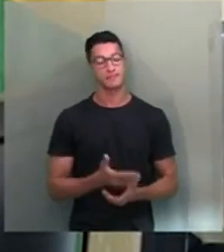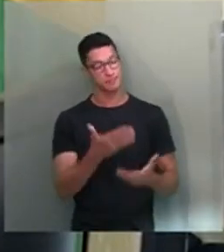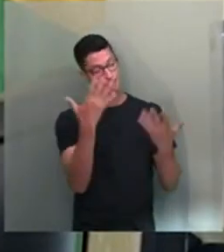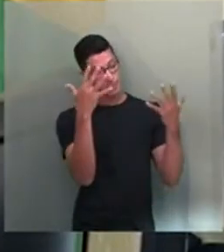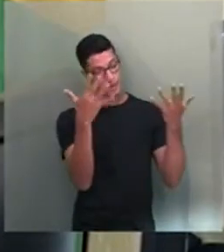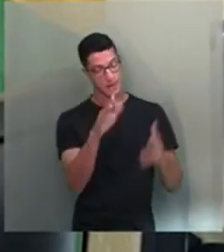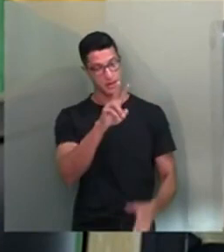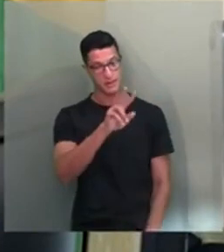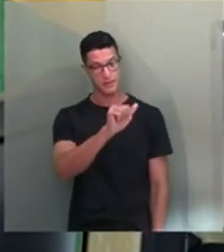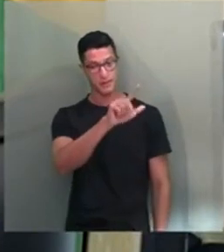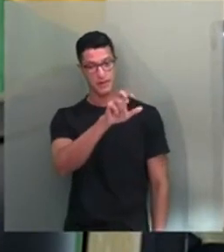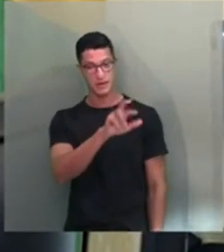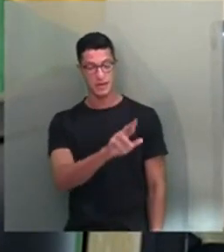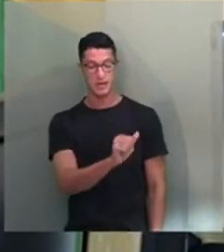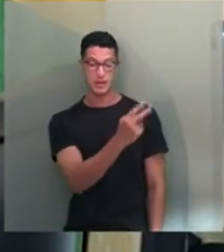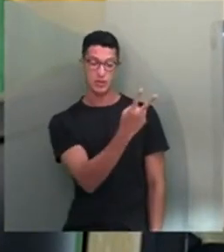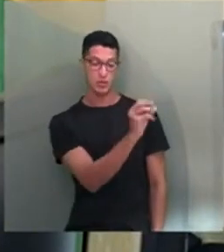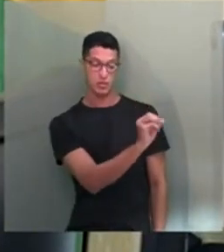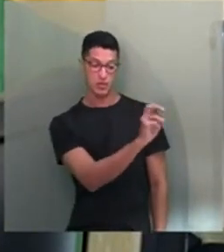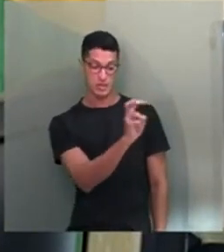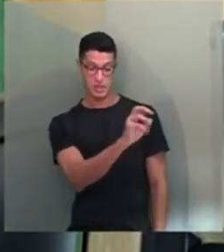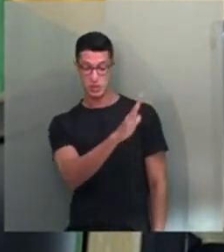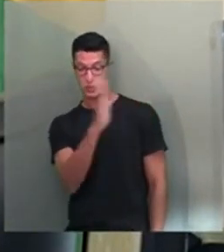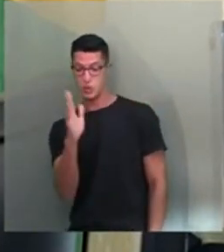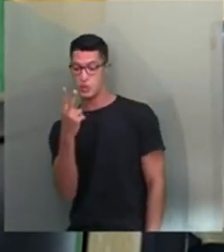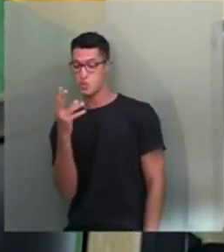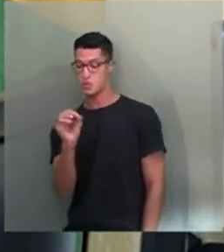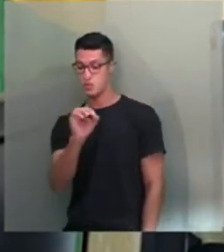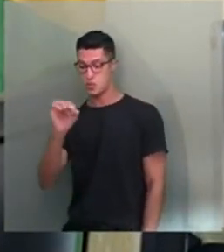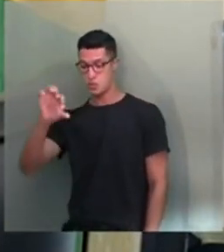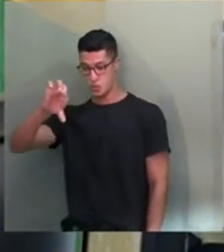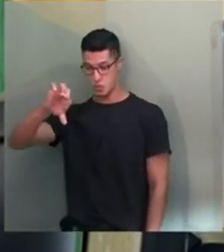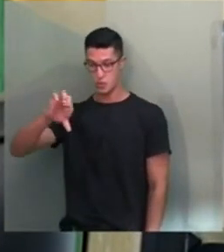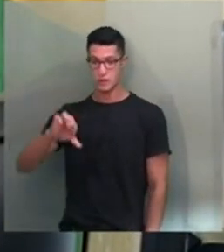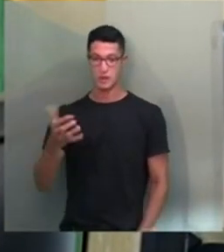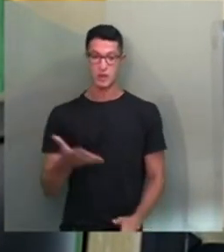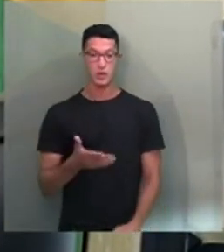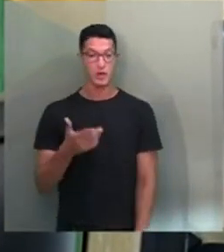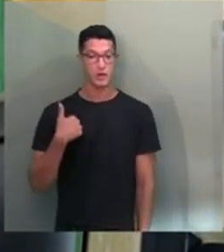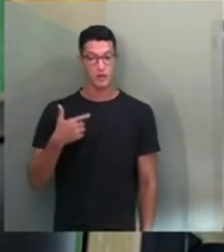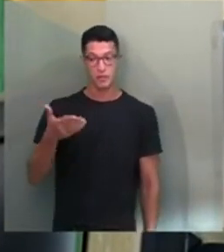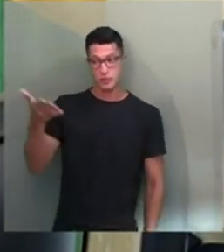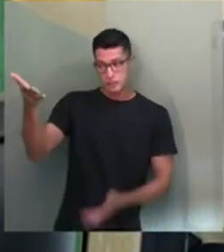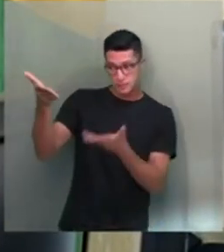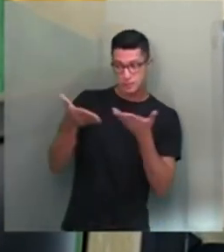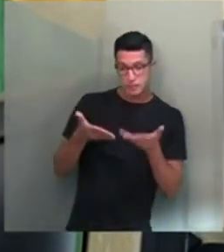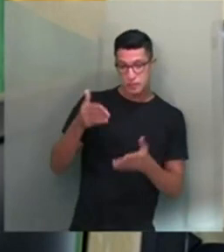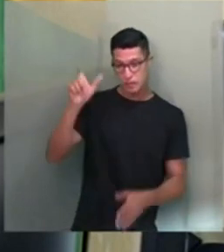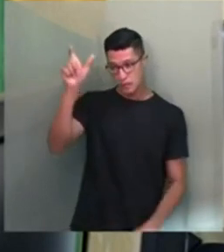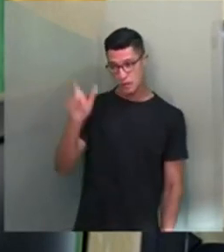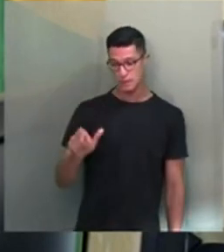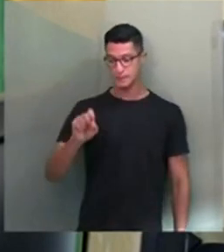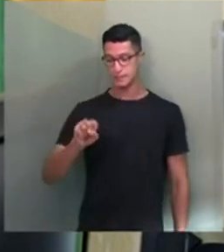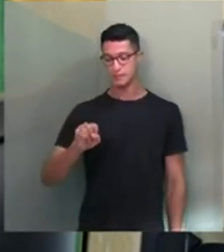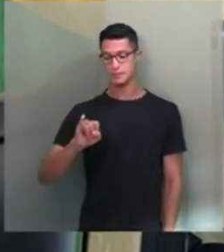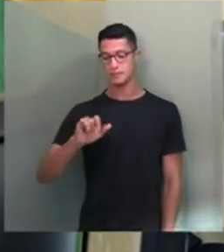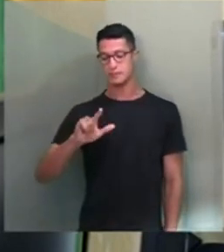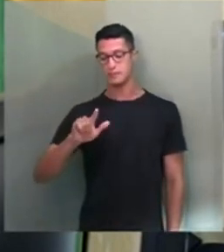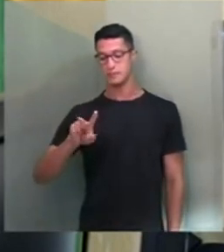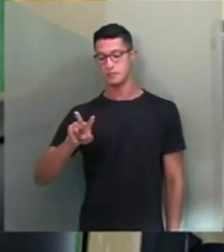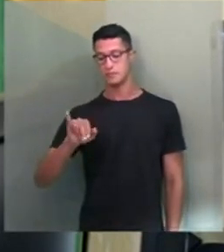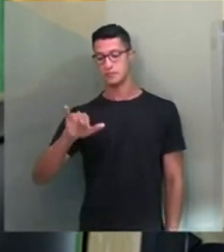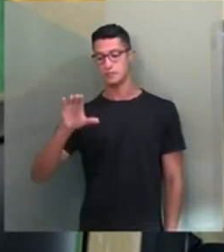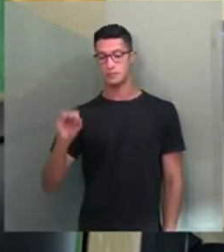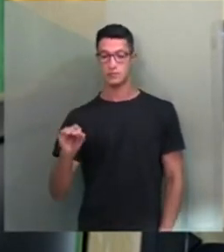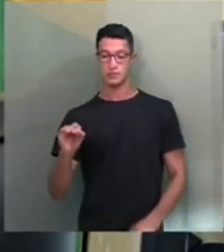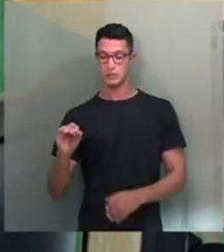Senado do período de 2005 a 2009. Nós vamos ouvir também o senhor Silvio Hauagen, diretor da Rádio Senado do